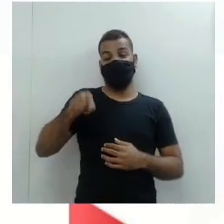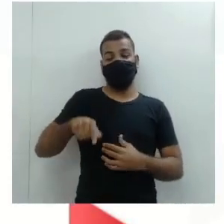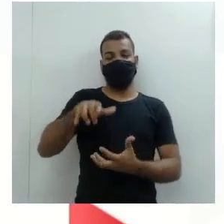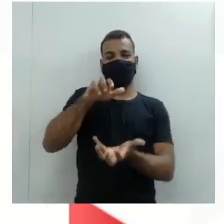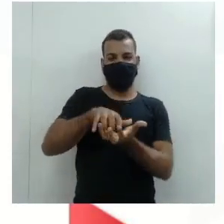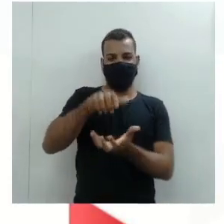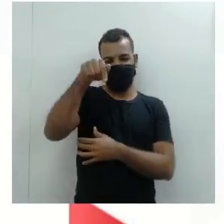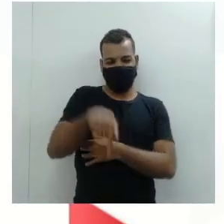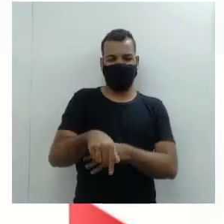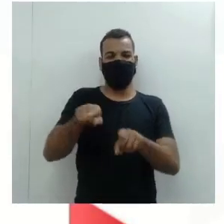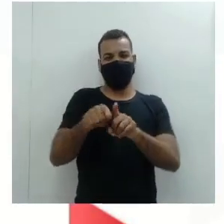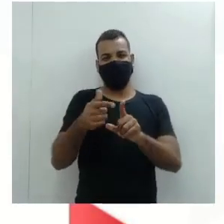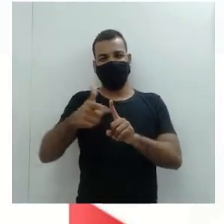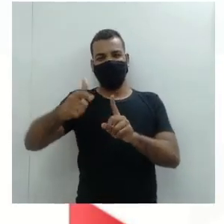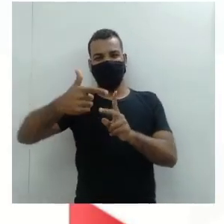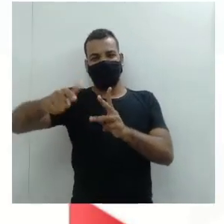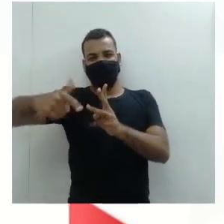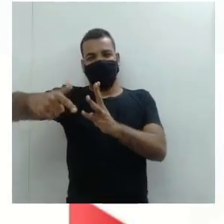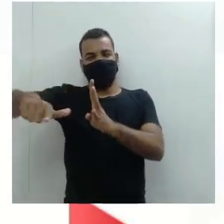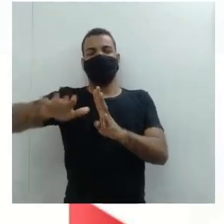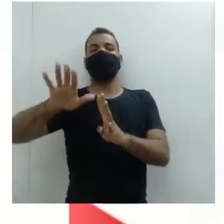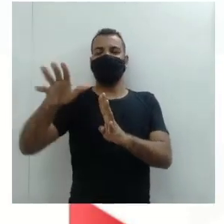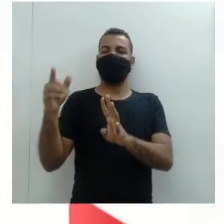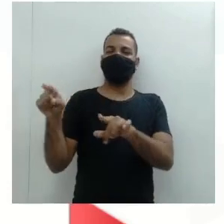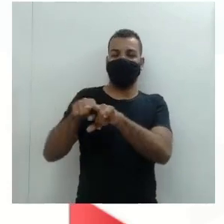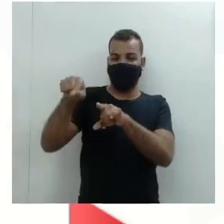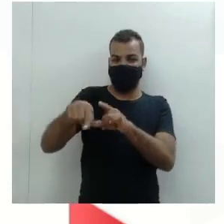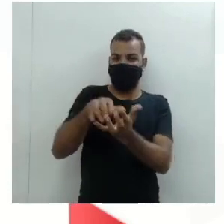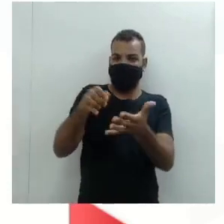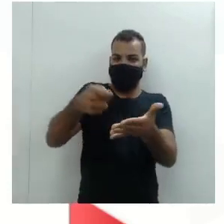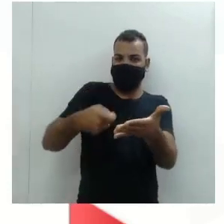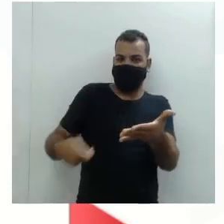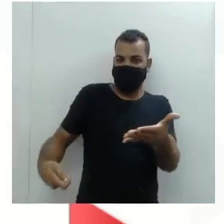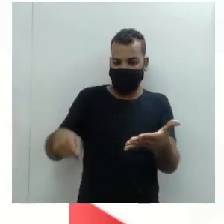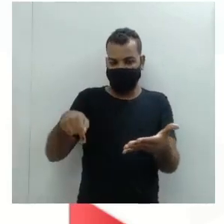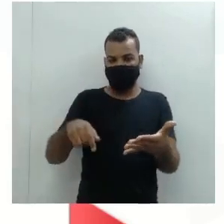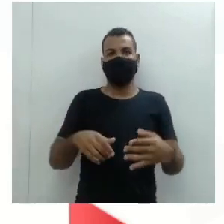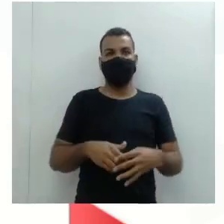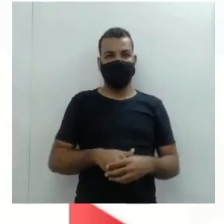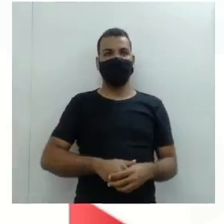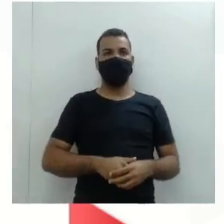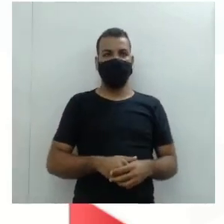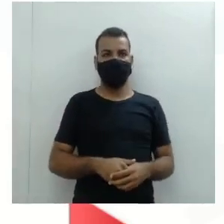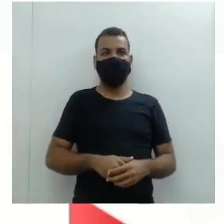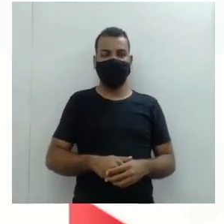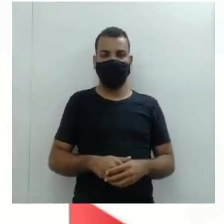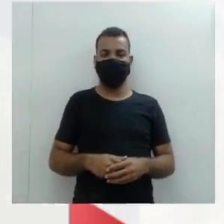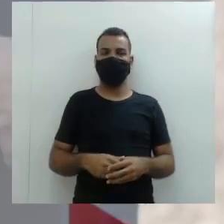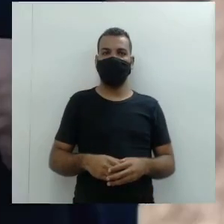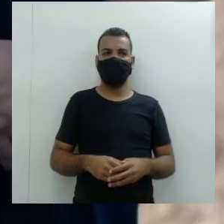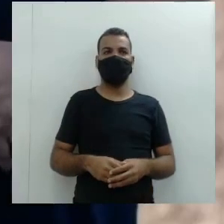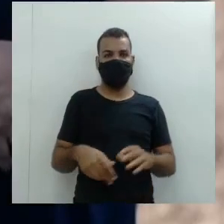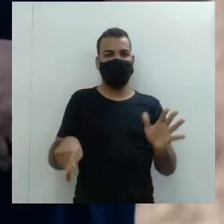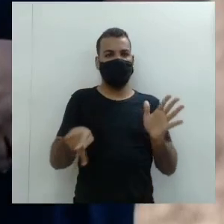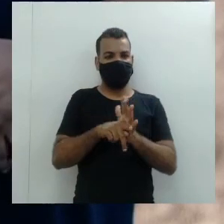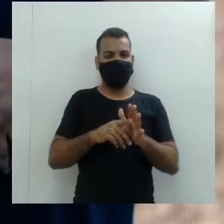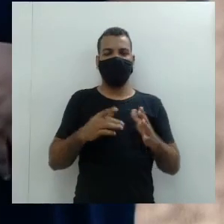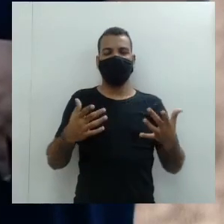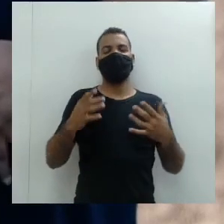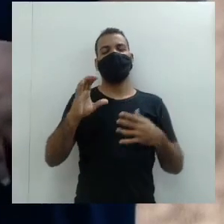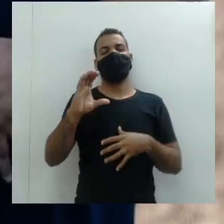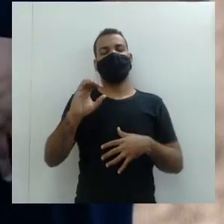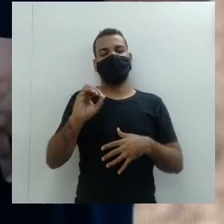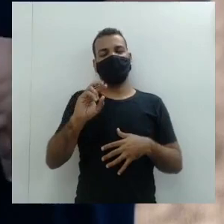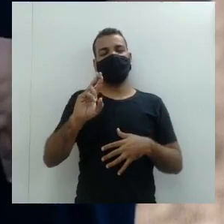que o professor vai citar, justamente os conterrâneos, aqueles que pertencem à terra dele, que são natural conterrâneo, que dividem o